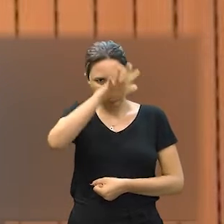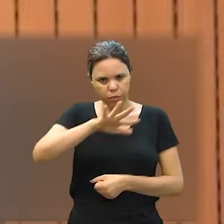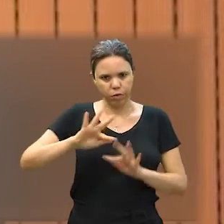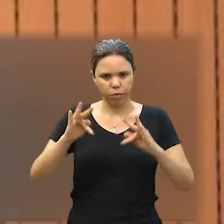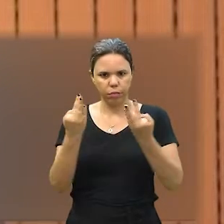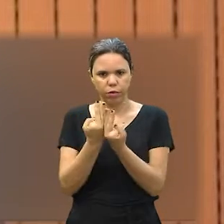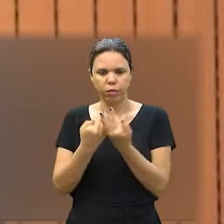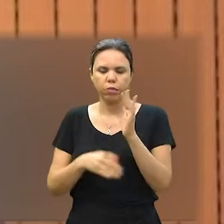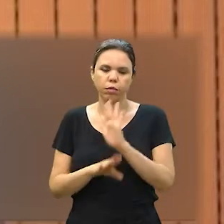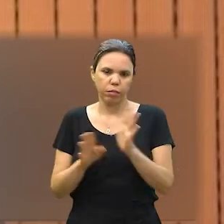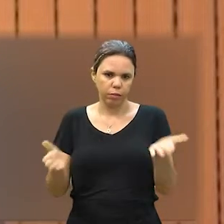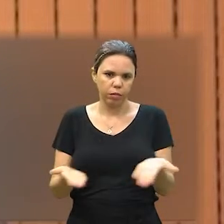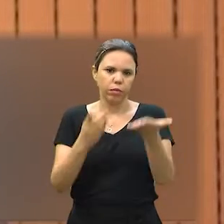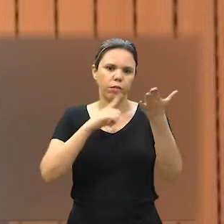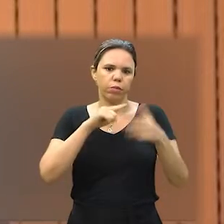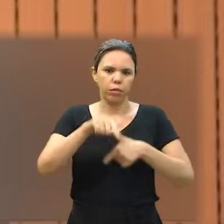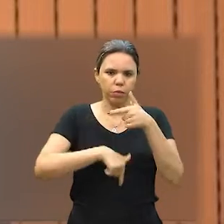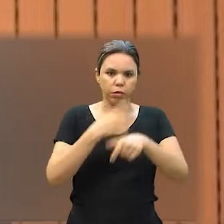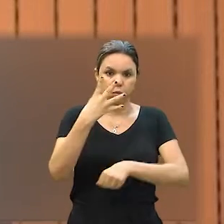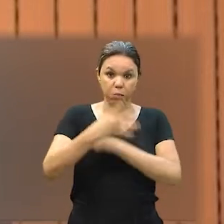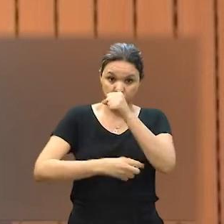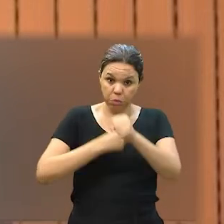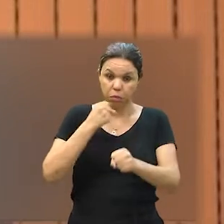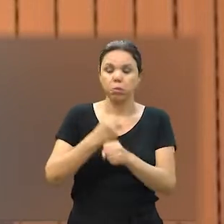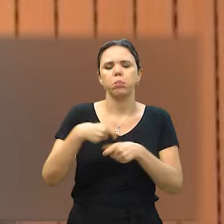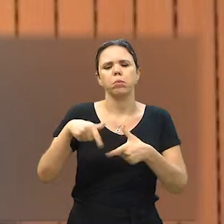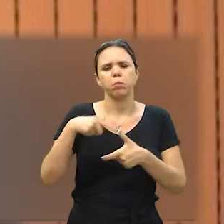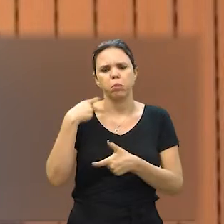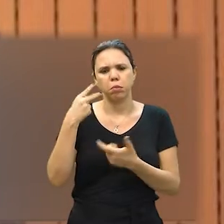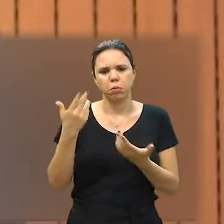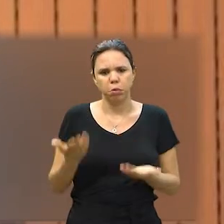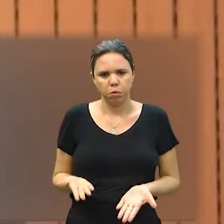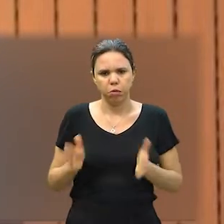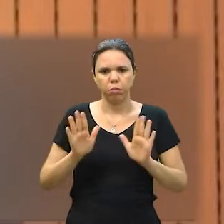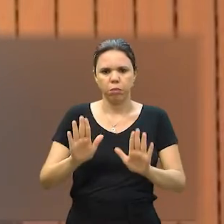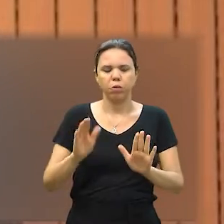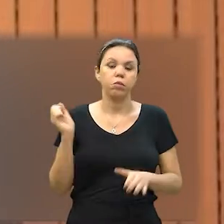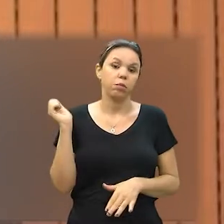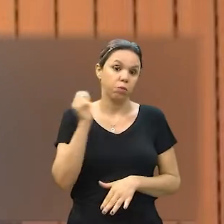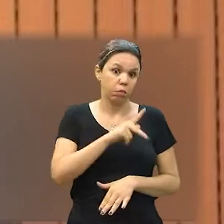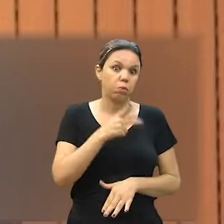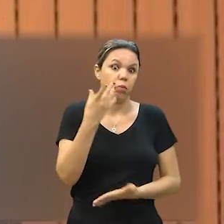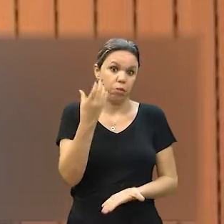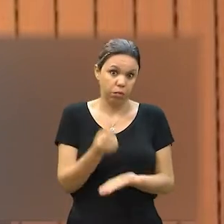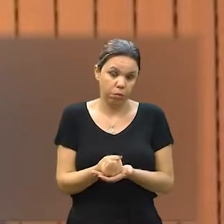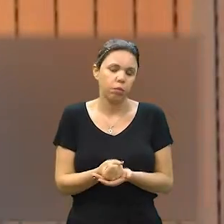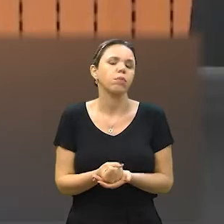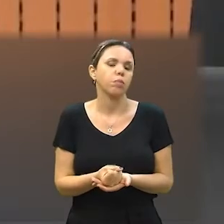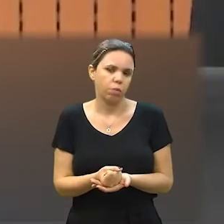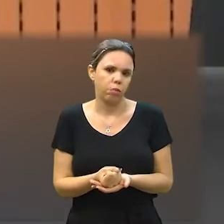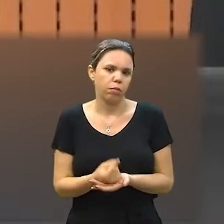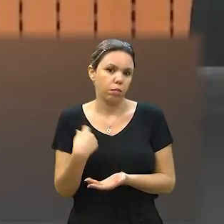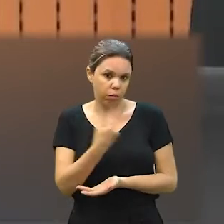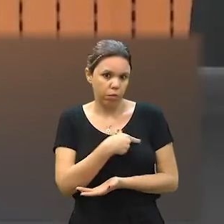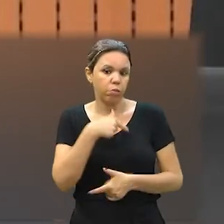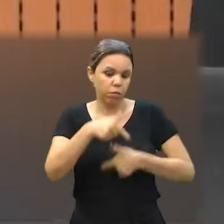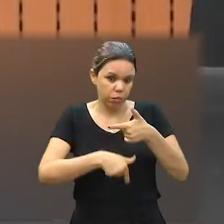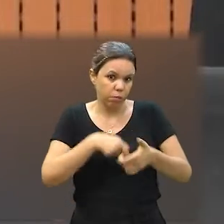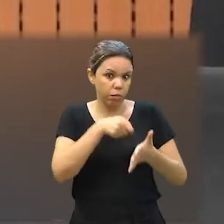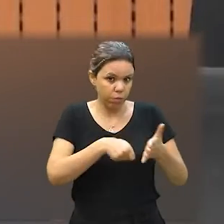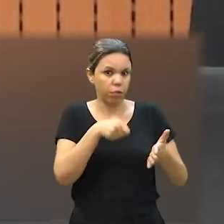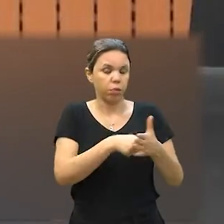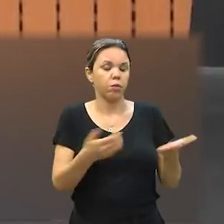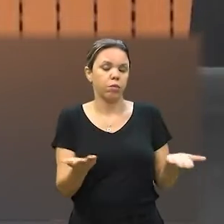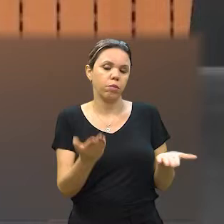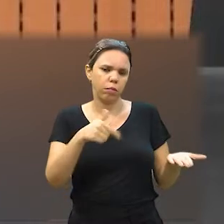aposentadoria do qual nós estamos trabalhando hoje, debatendo esse projeto, ela é futura. O secretário municipal de